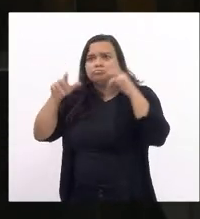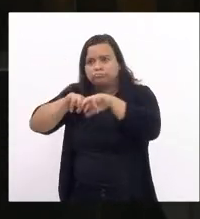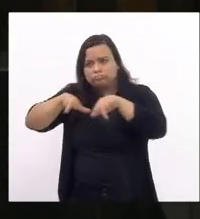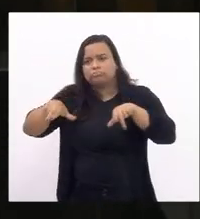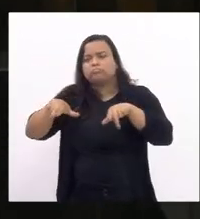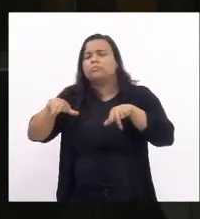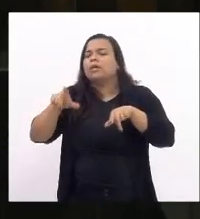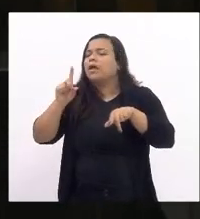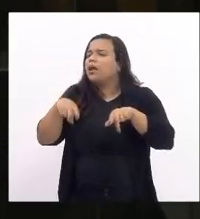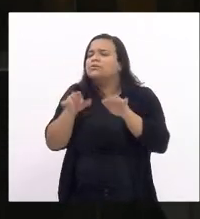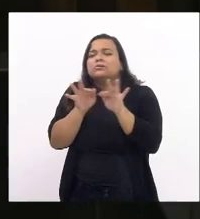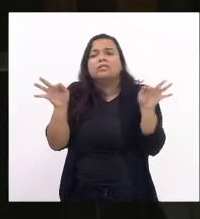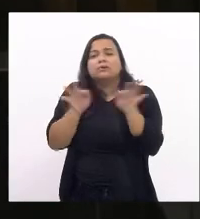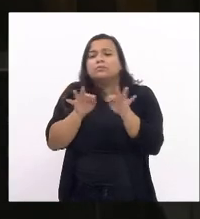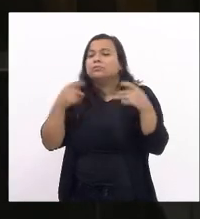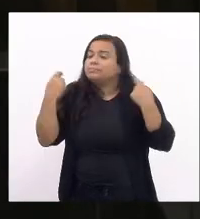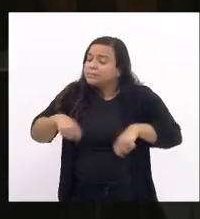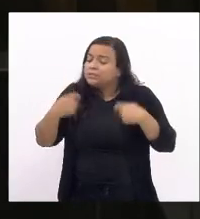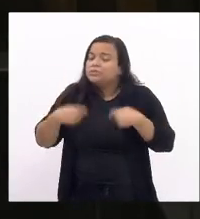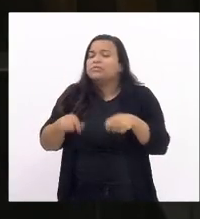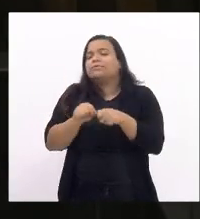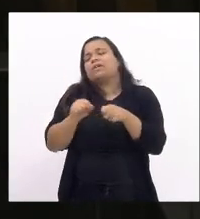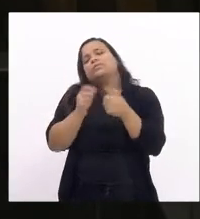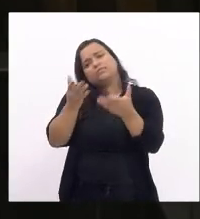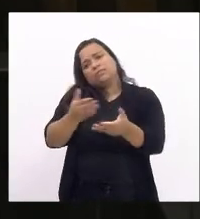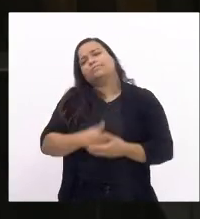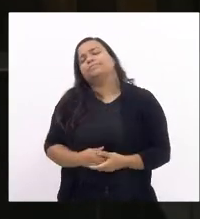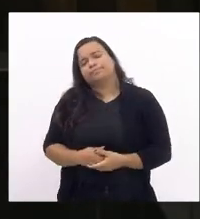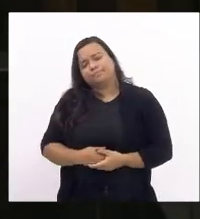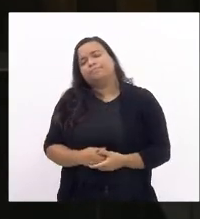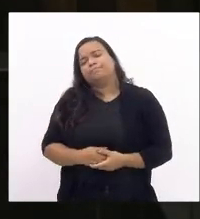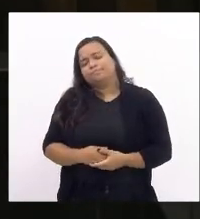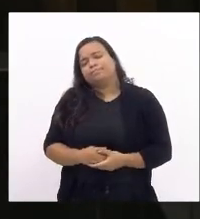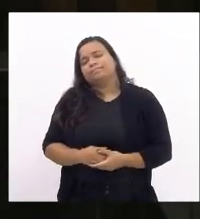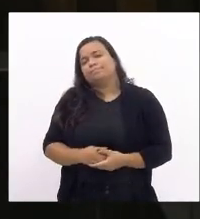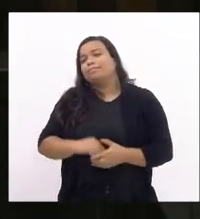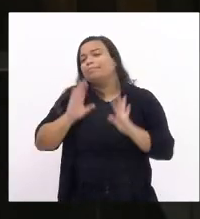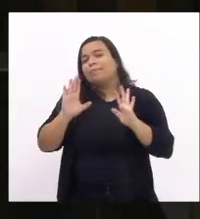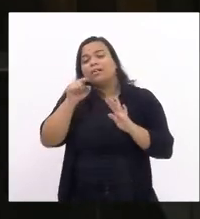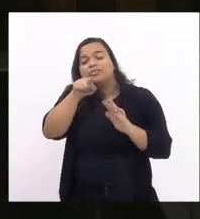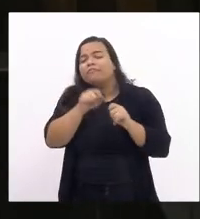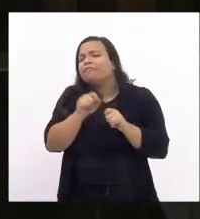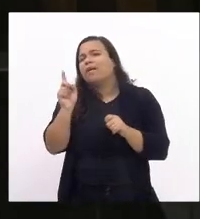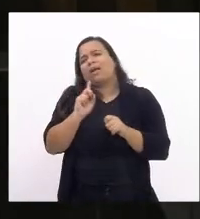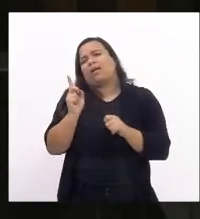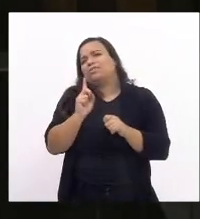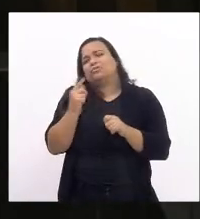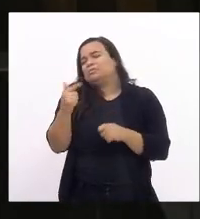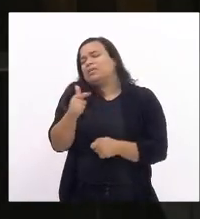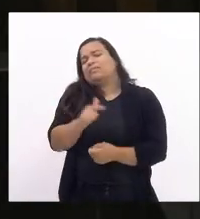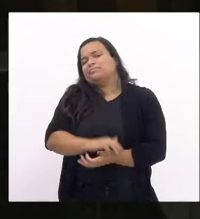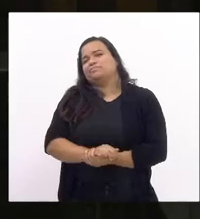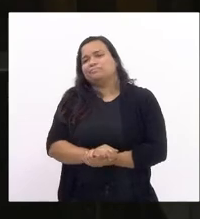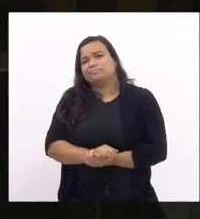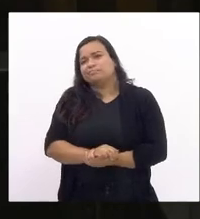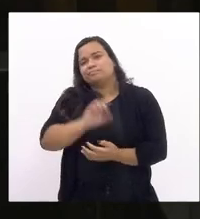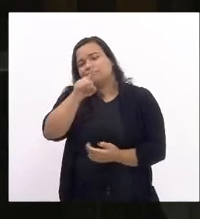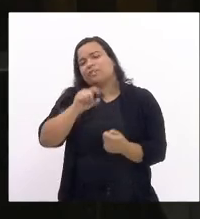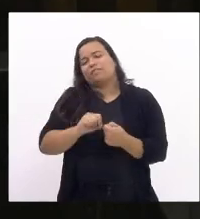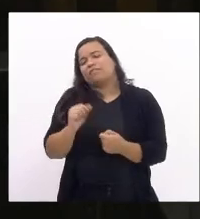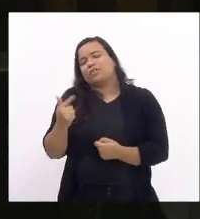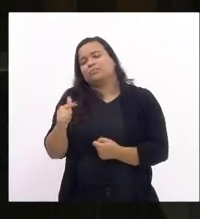mínimo que deveria ser feito, e nem isso é feito. E nem isso é